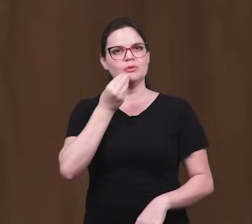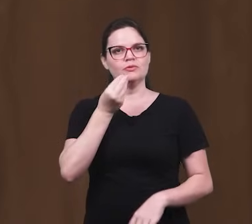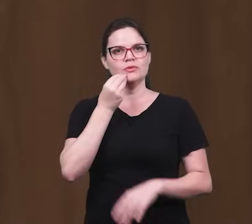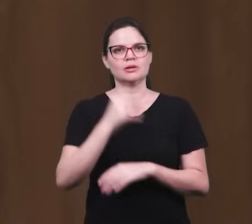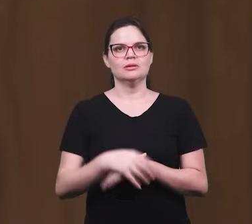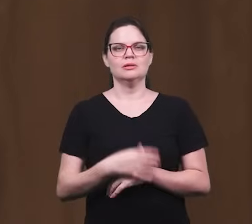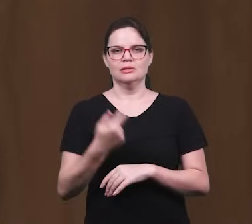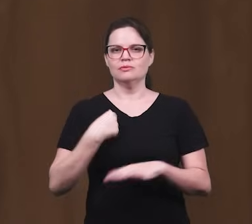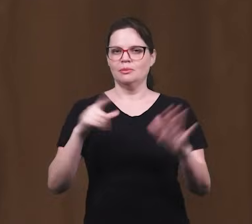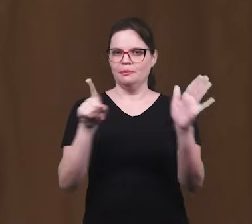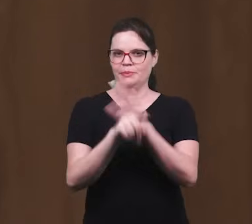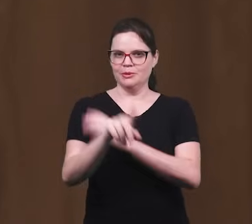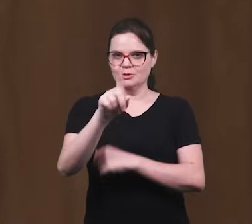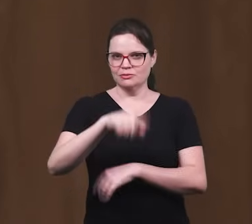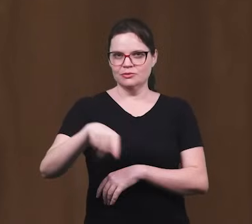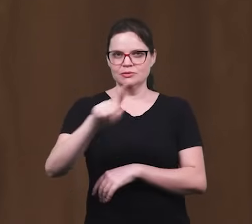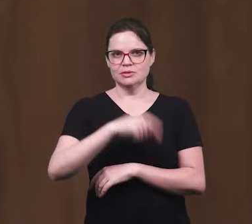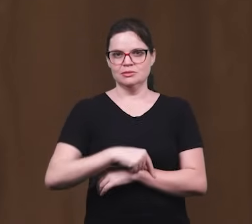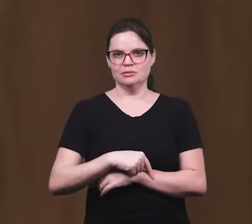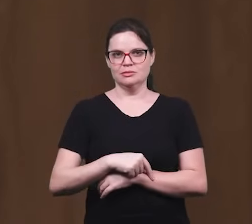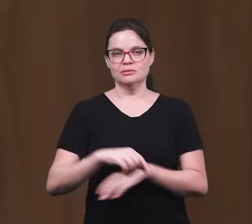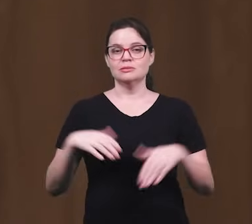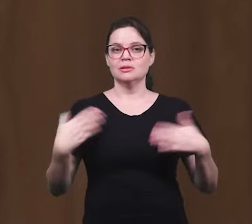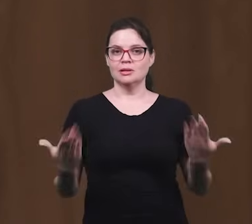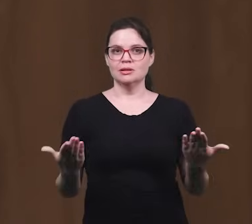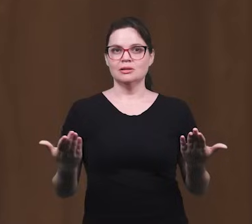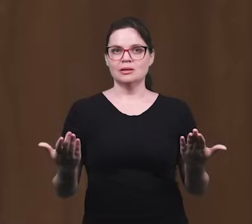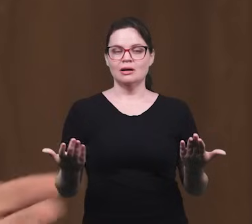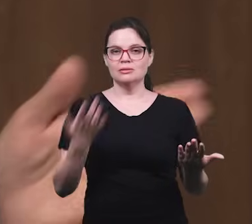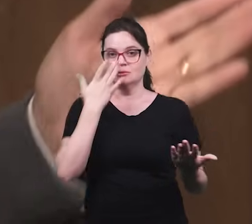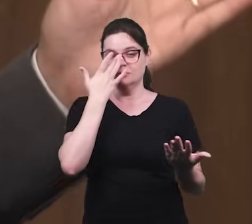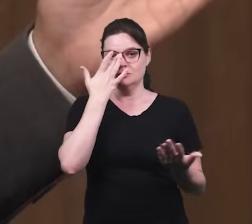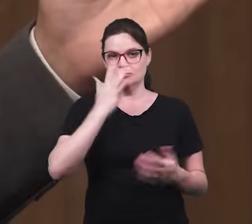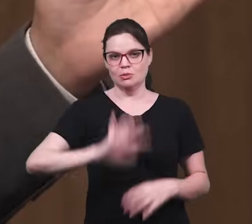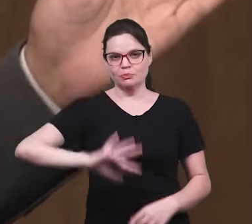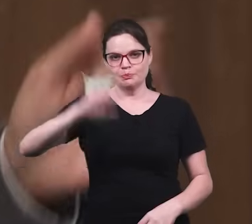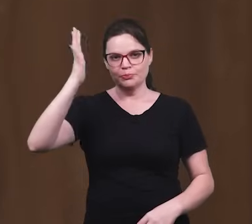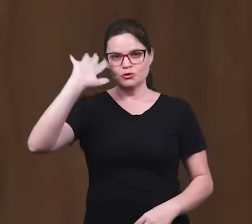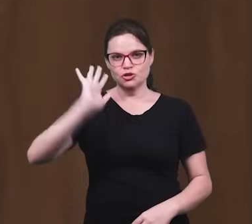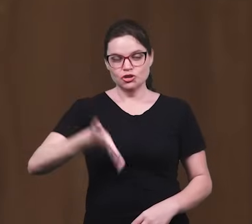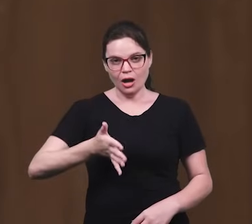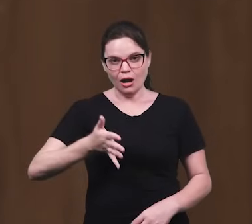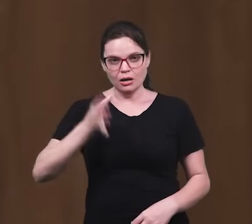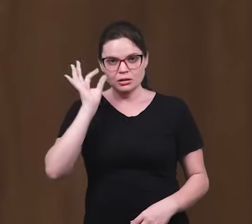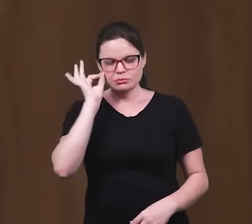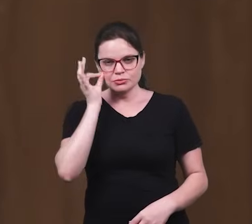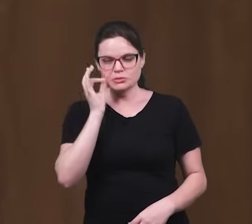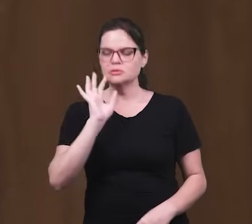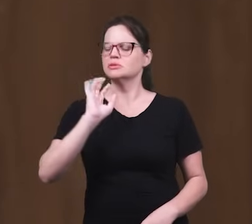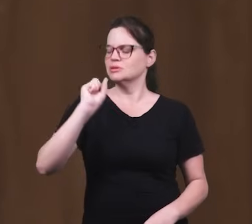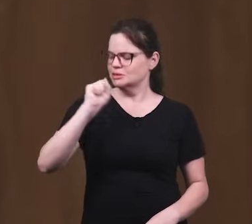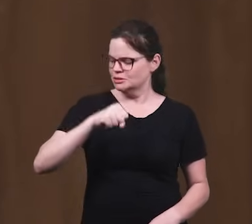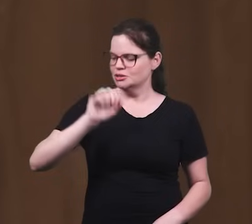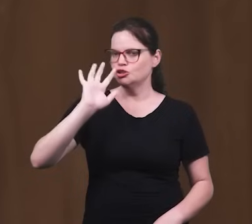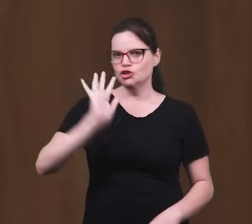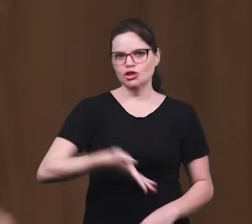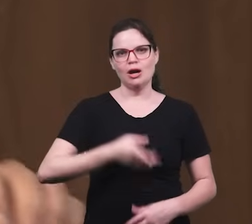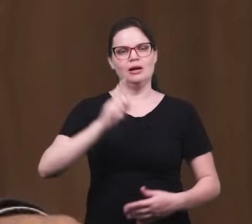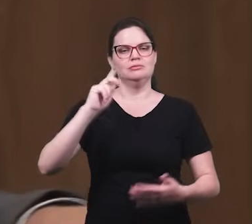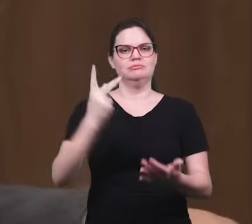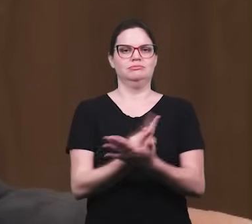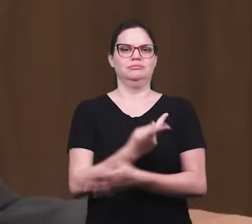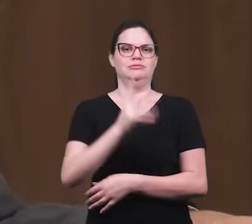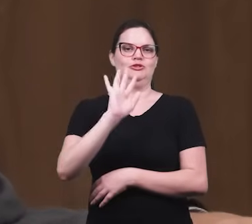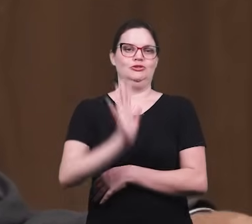podemos fazer uma pergunta para eles, né? Essa trombeta já tocou? Pergunto, né? Nós estamos vendo que sim, ela já tocou. Quando